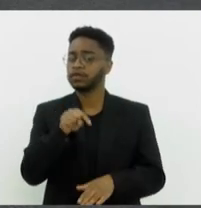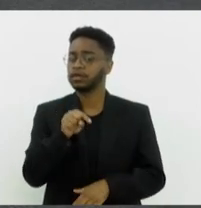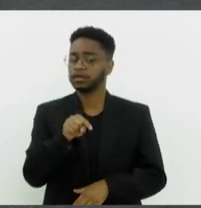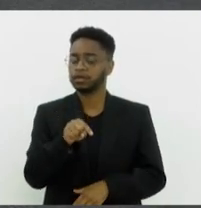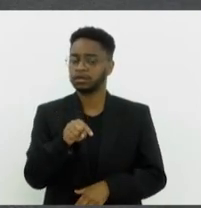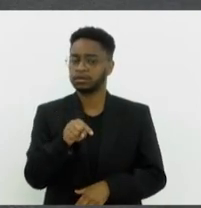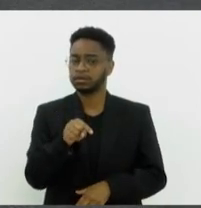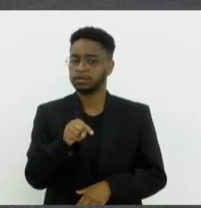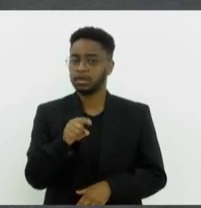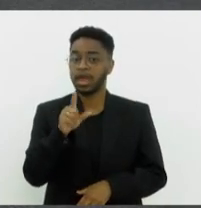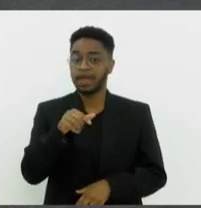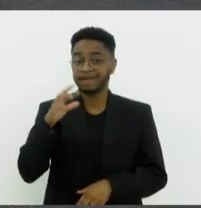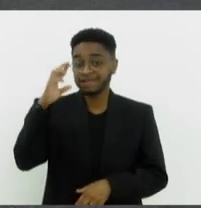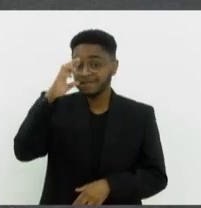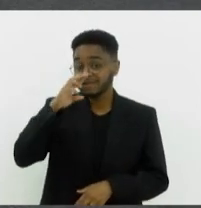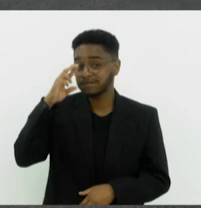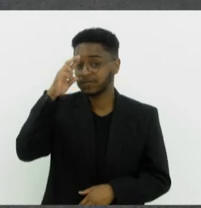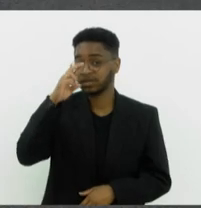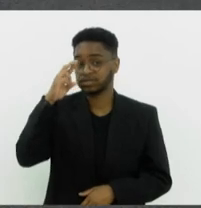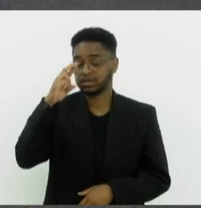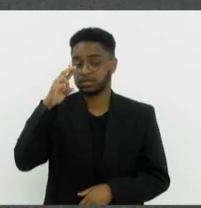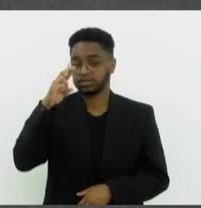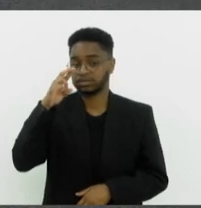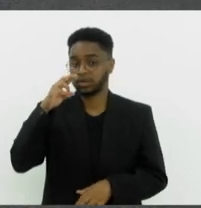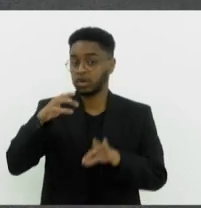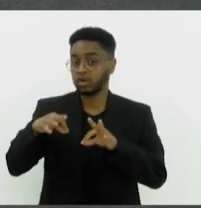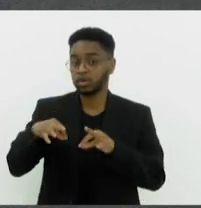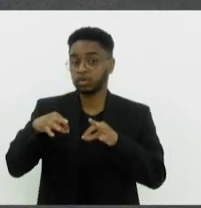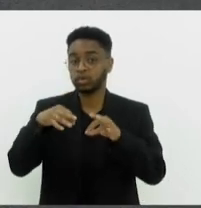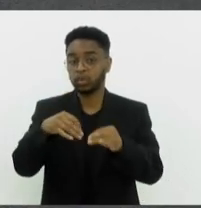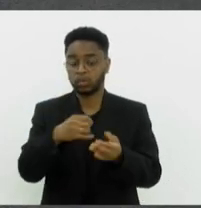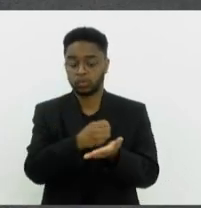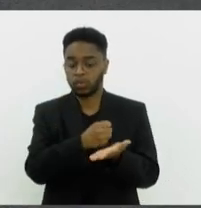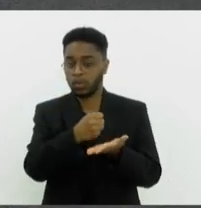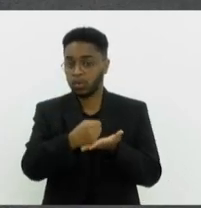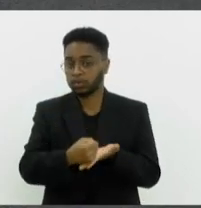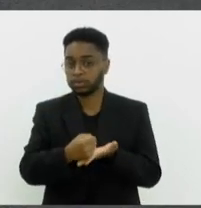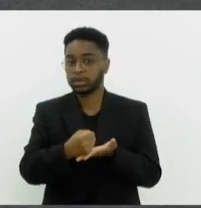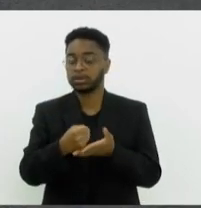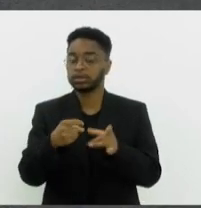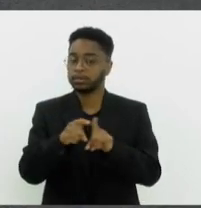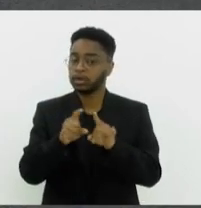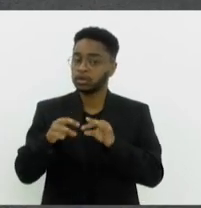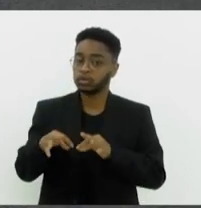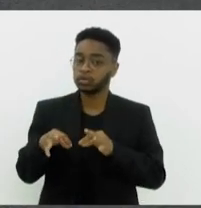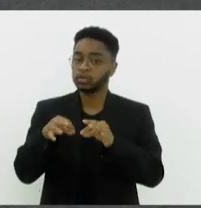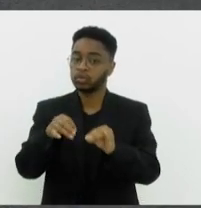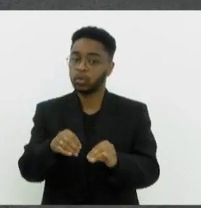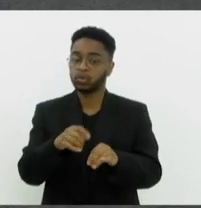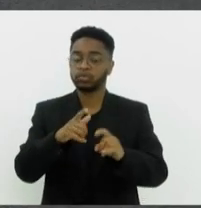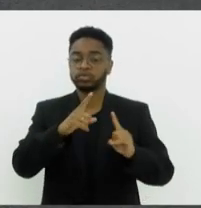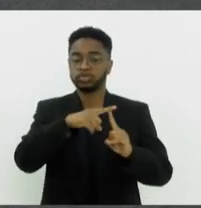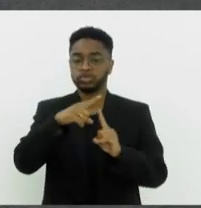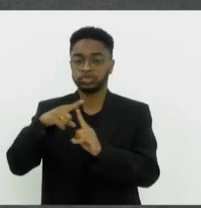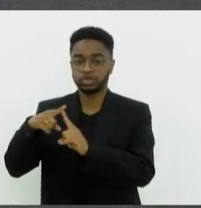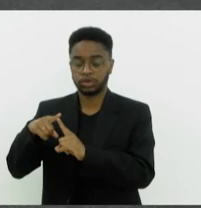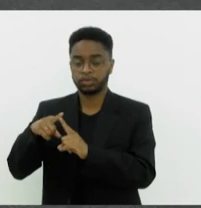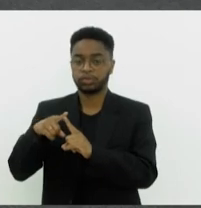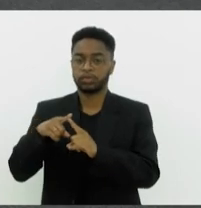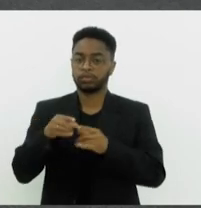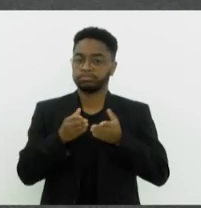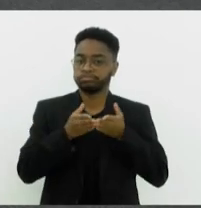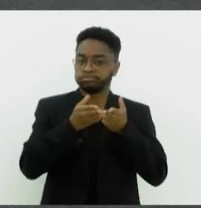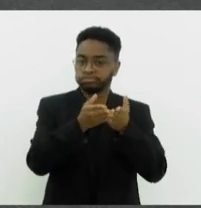Transporte? Fiscalizar todas as concessões de todos os modais,